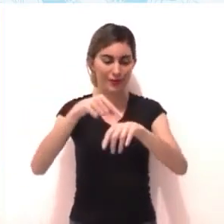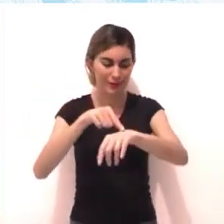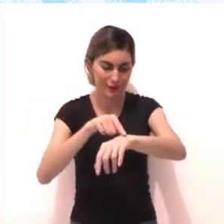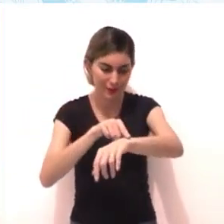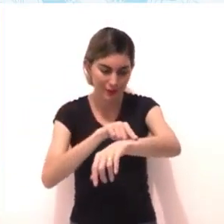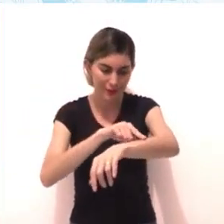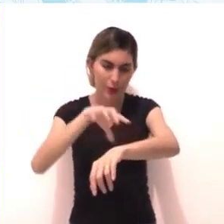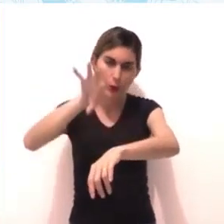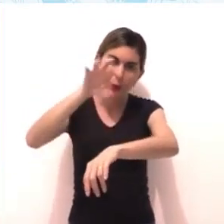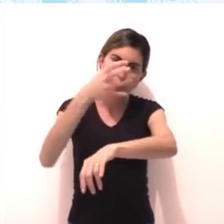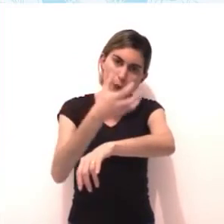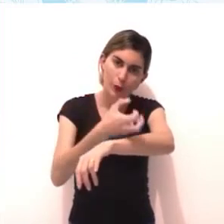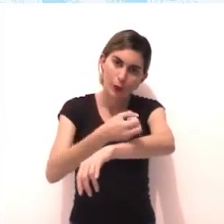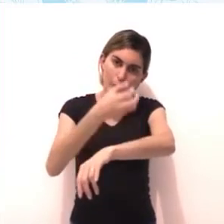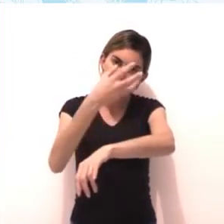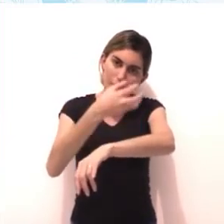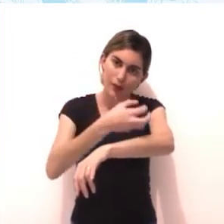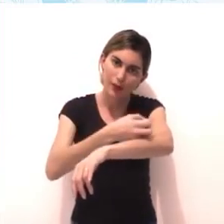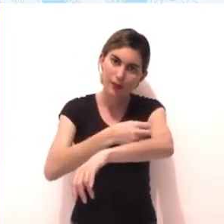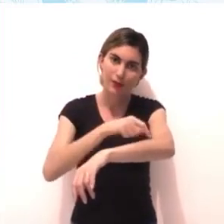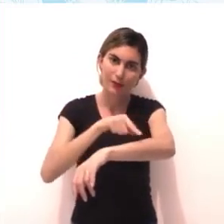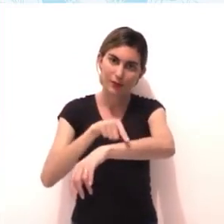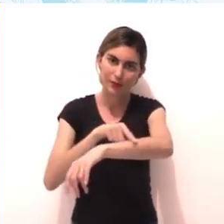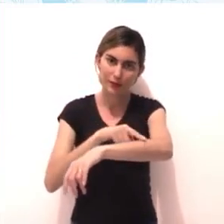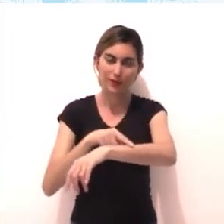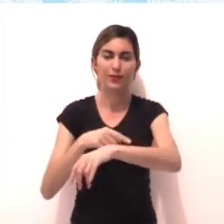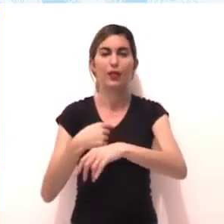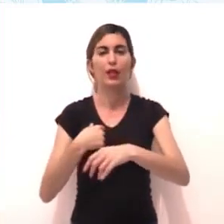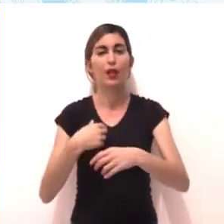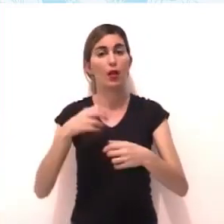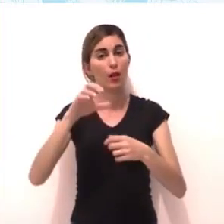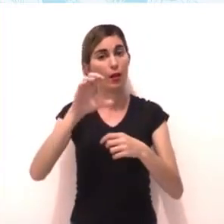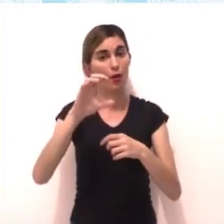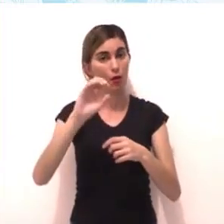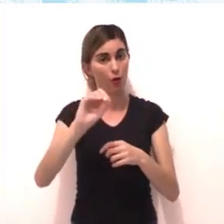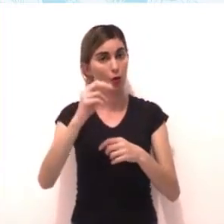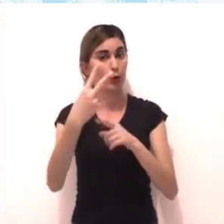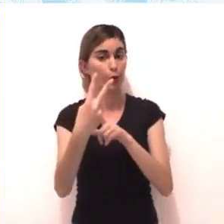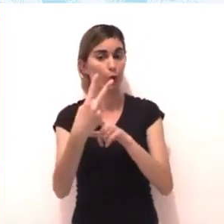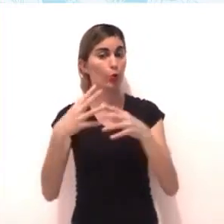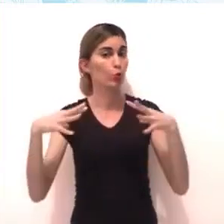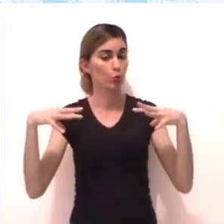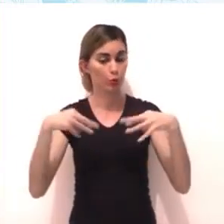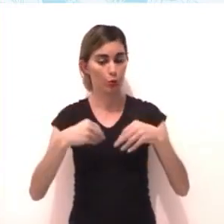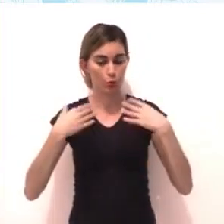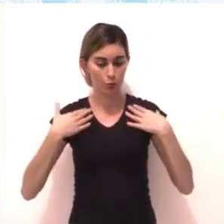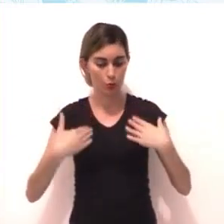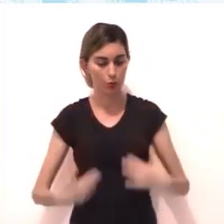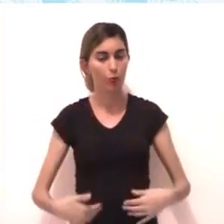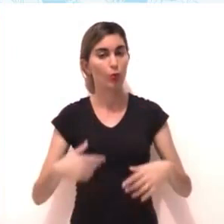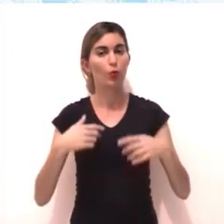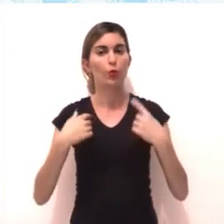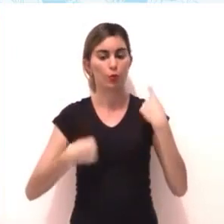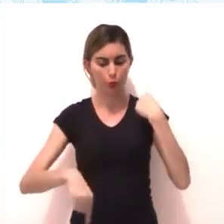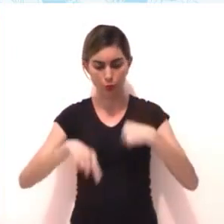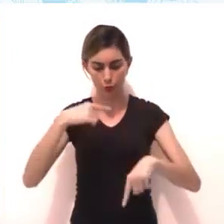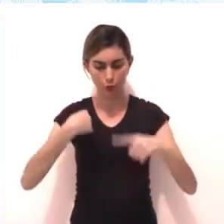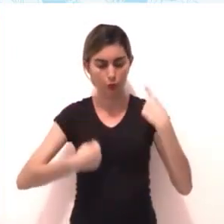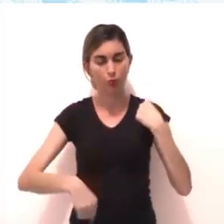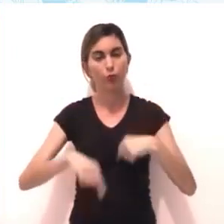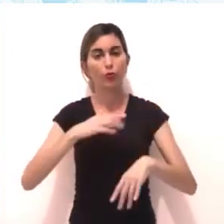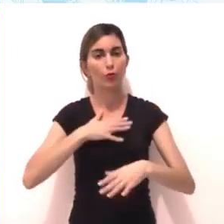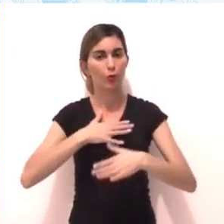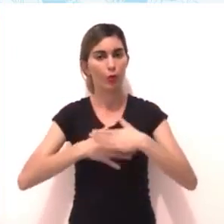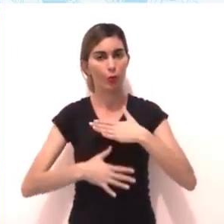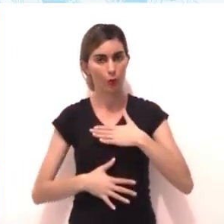sanguíneo. E é a hemácia que vai carregar o gás oxigênio por todo o nosso corpo. Ao mesmo tempo